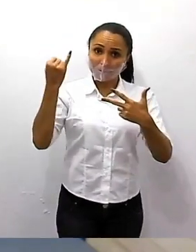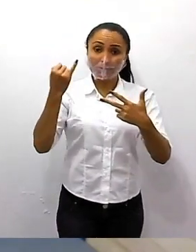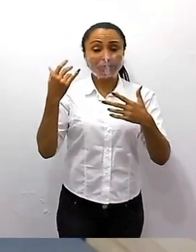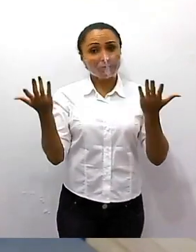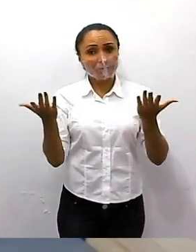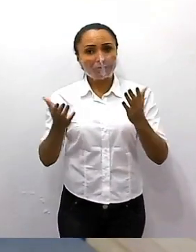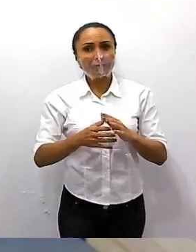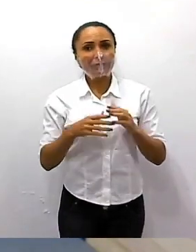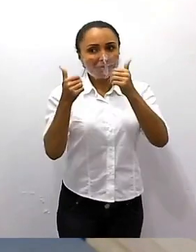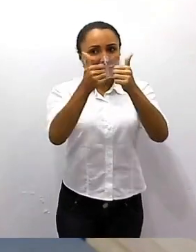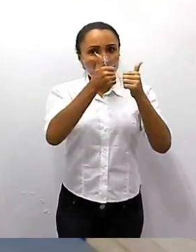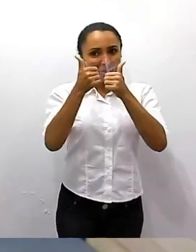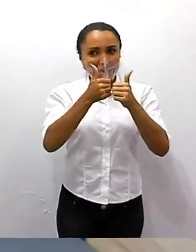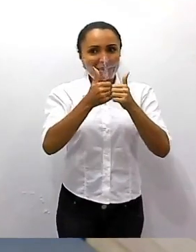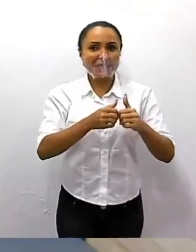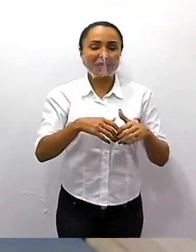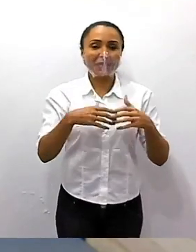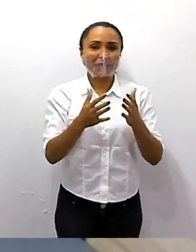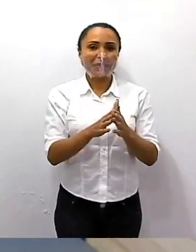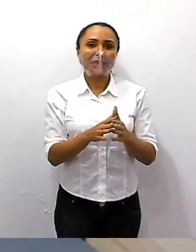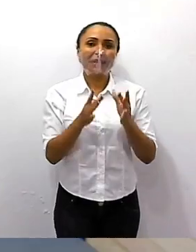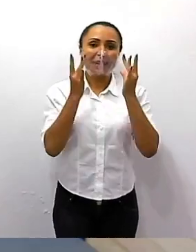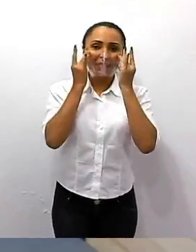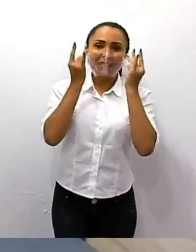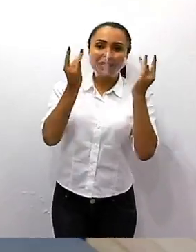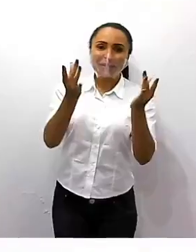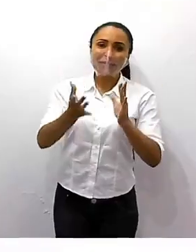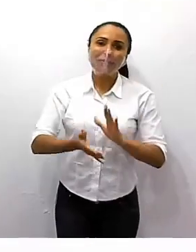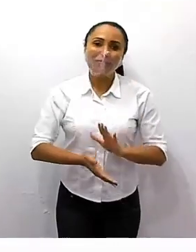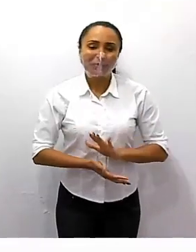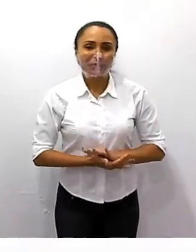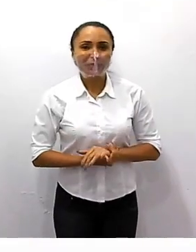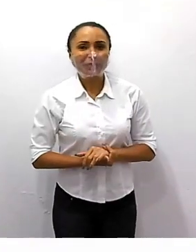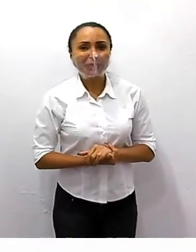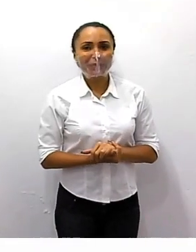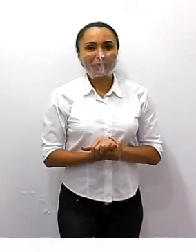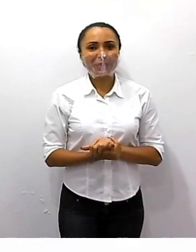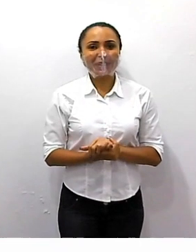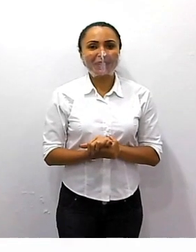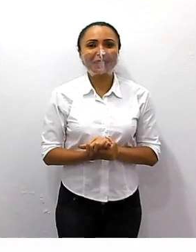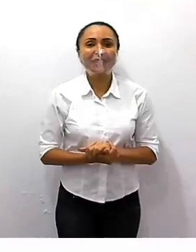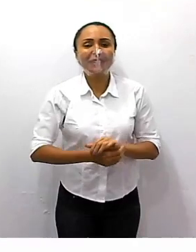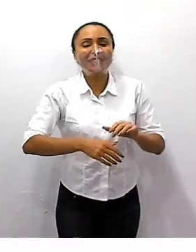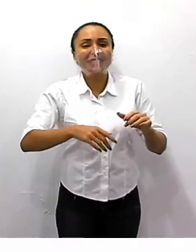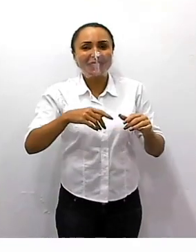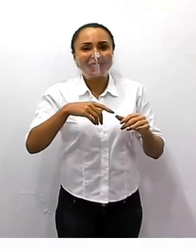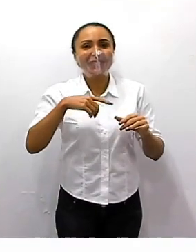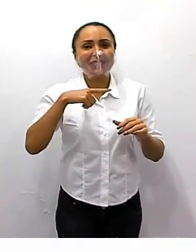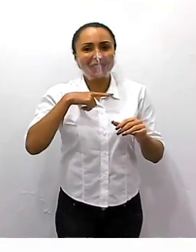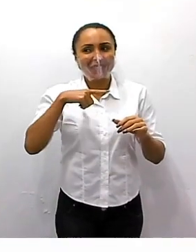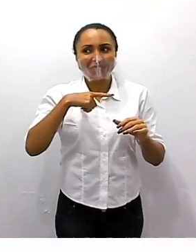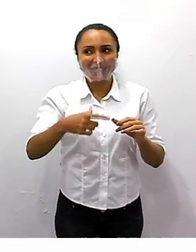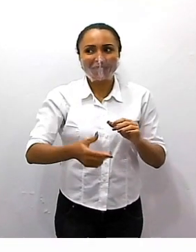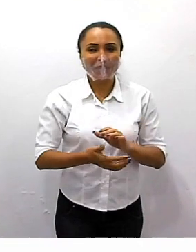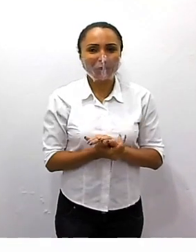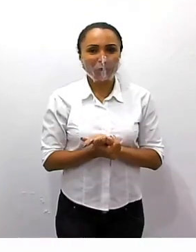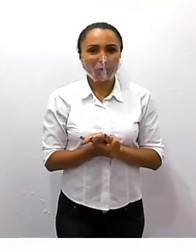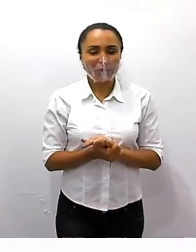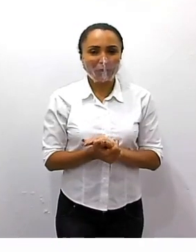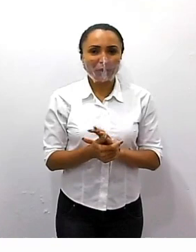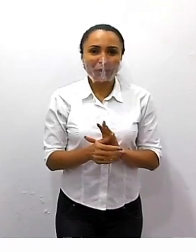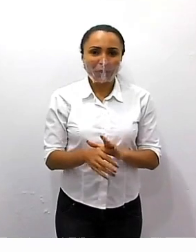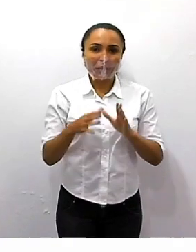fundamental, beleza? Atenção, Ana Macário, tela cheia para todo mundo em casa acompanhar, eu tenho aí. O